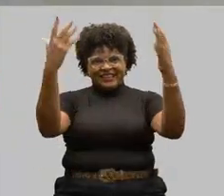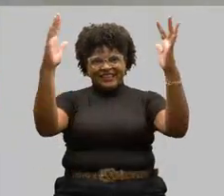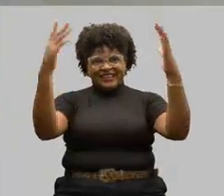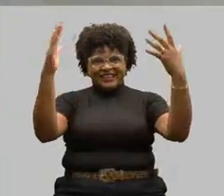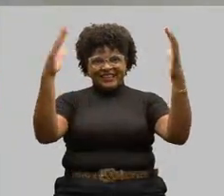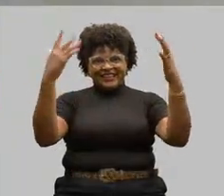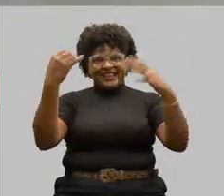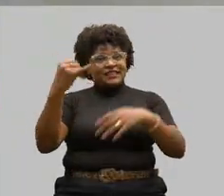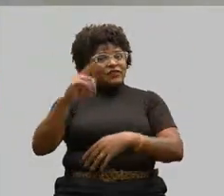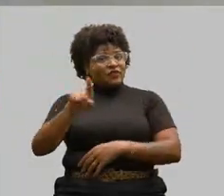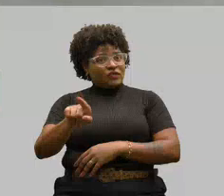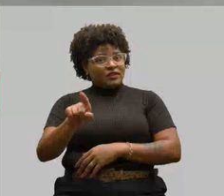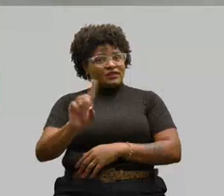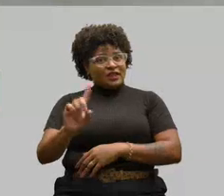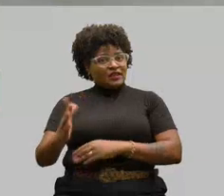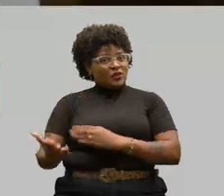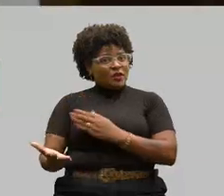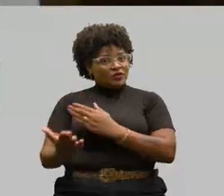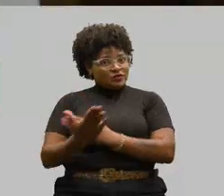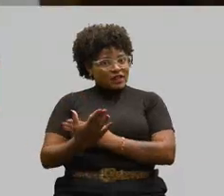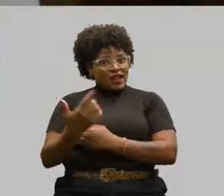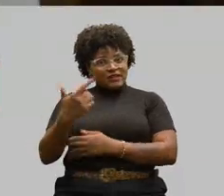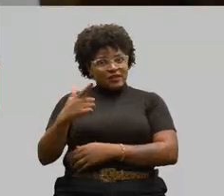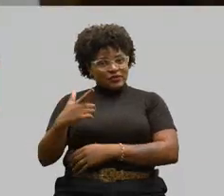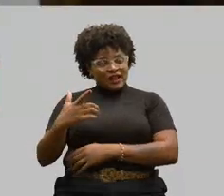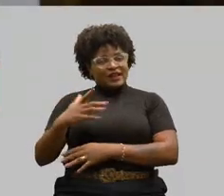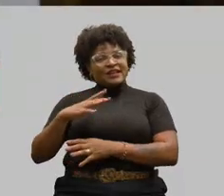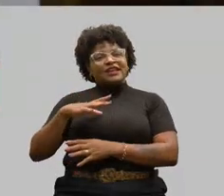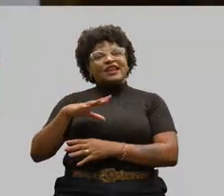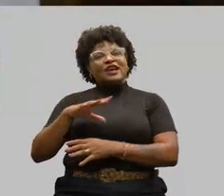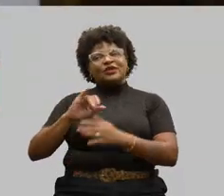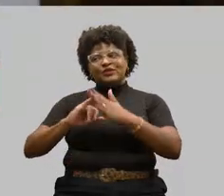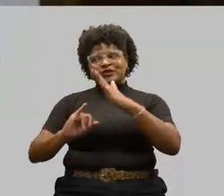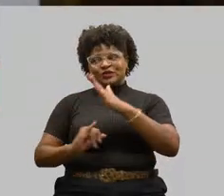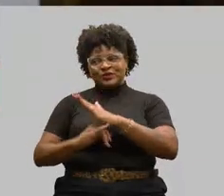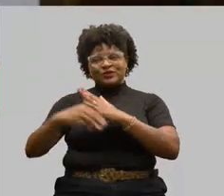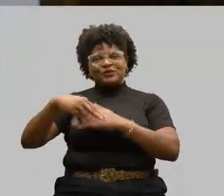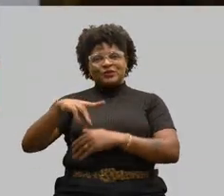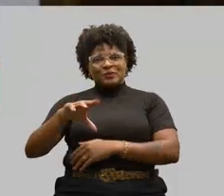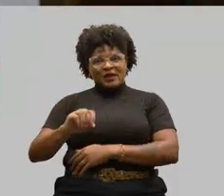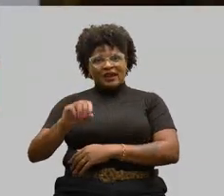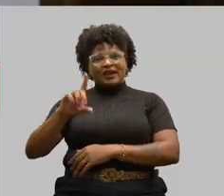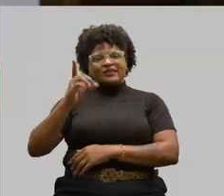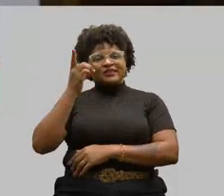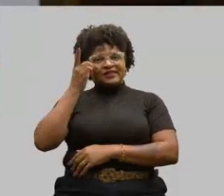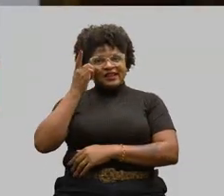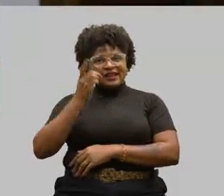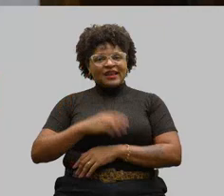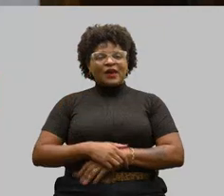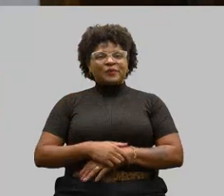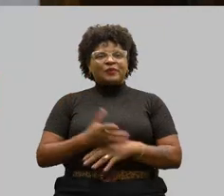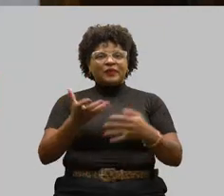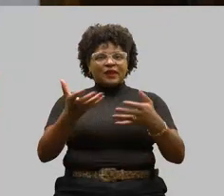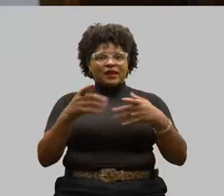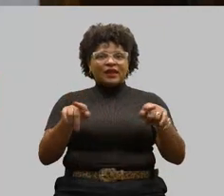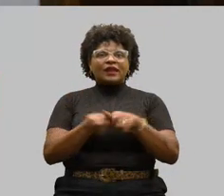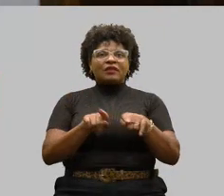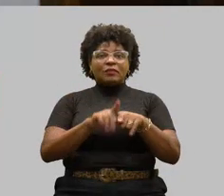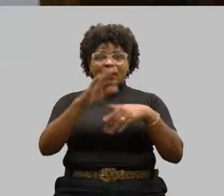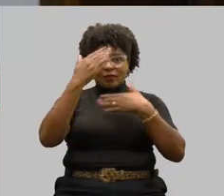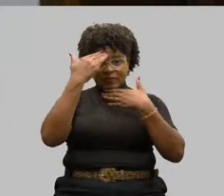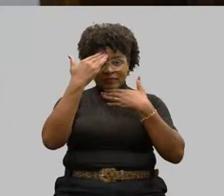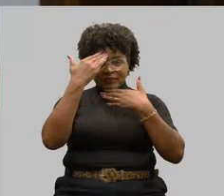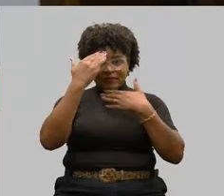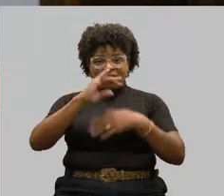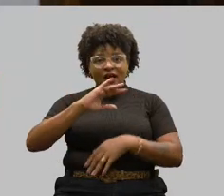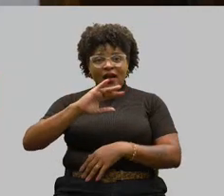estaria no título mandar bom eu queria tá bem aproveitar também eu